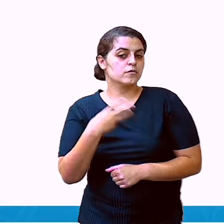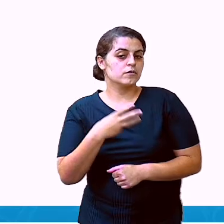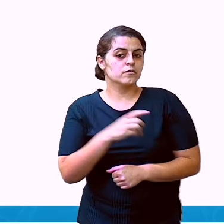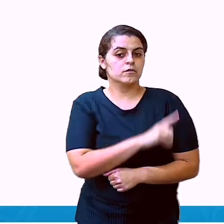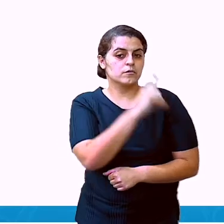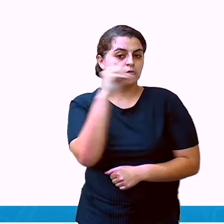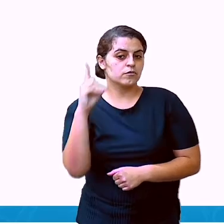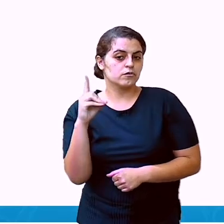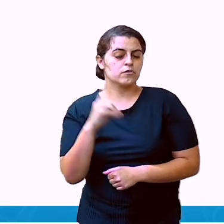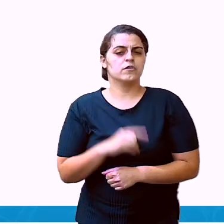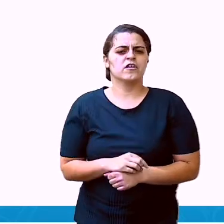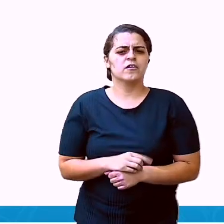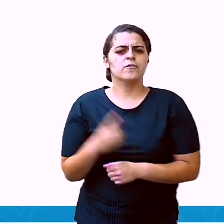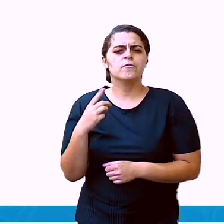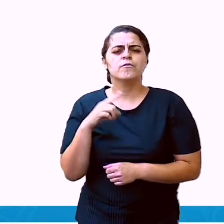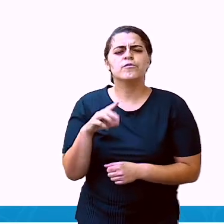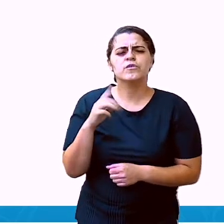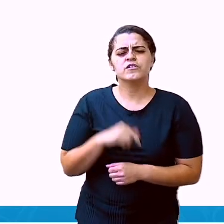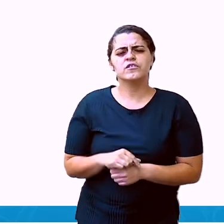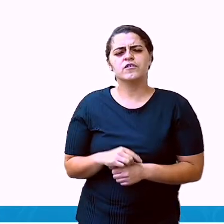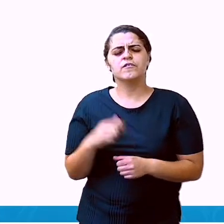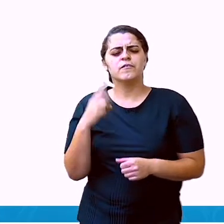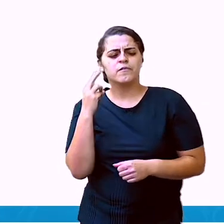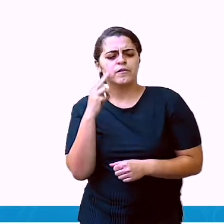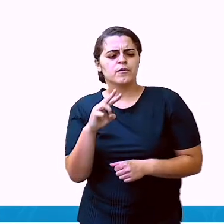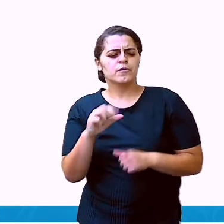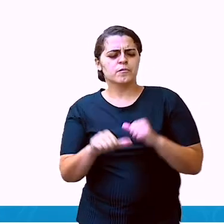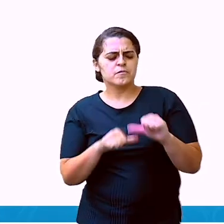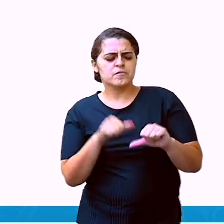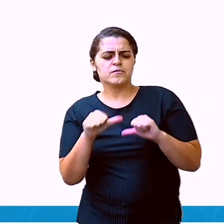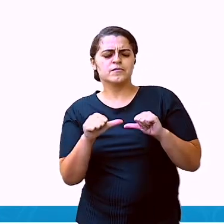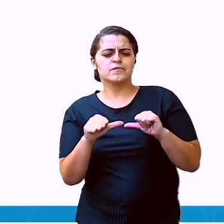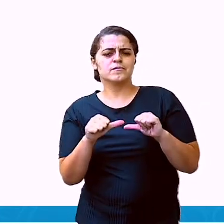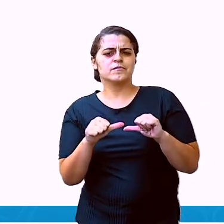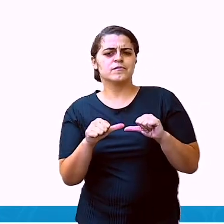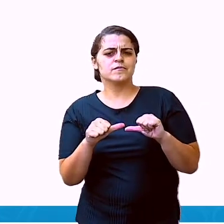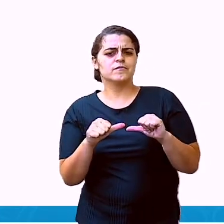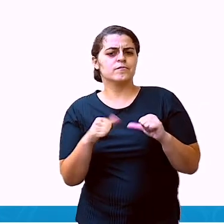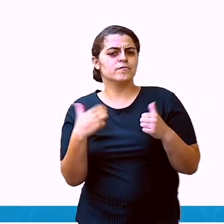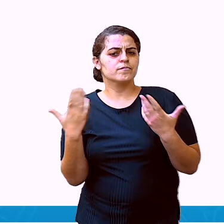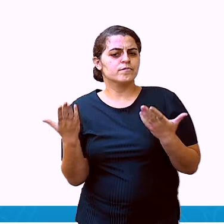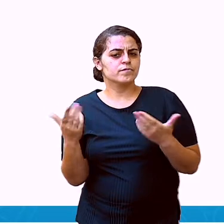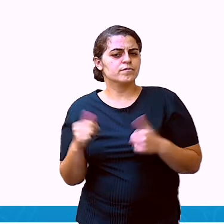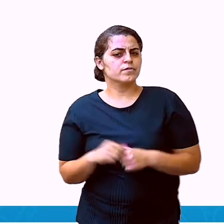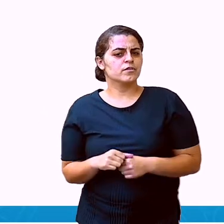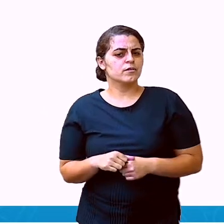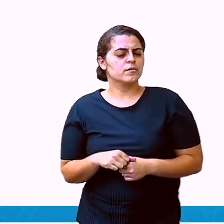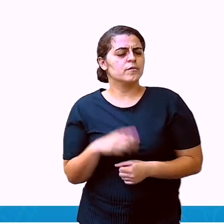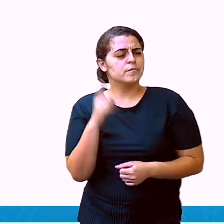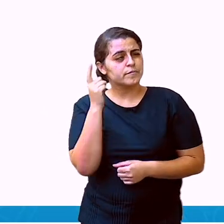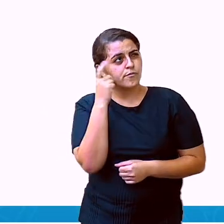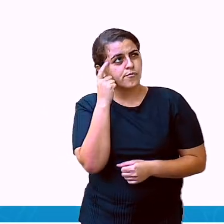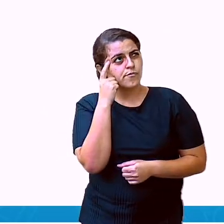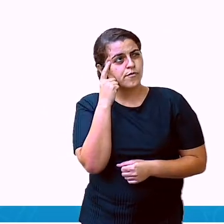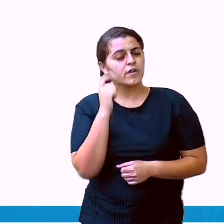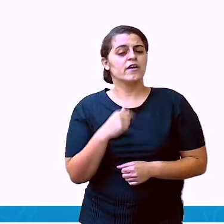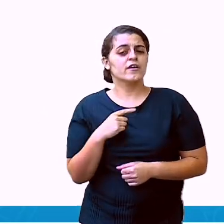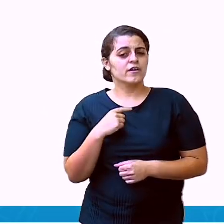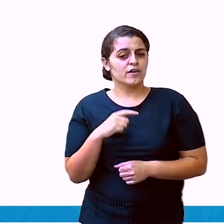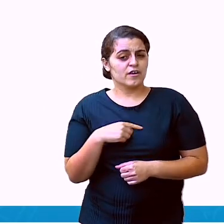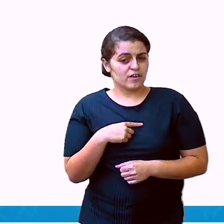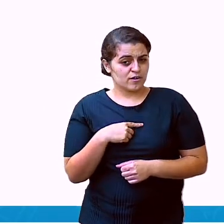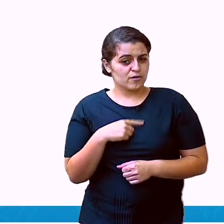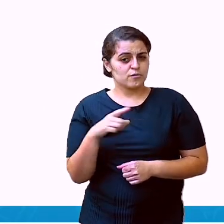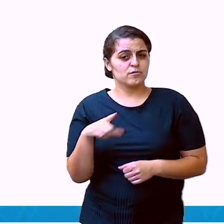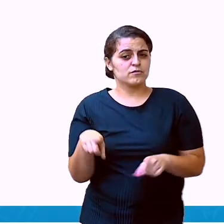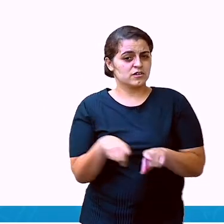terceiro dia, você acha que houve alguma mudança? A princípio, eu também achei